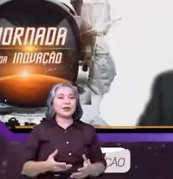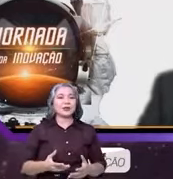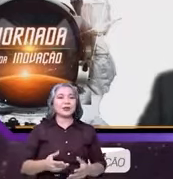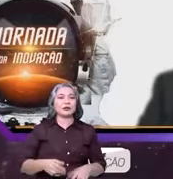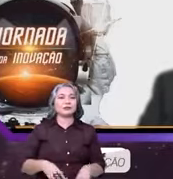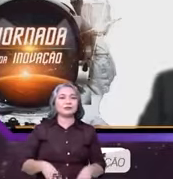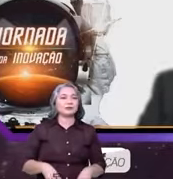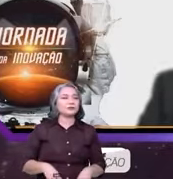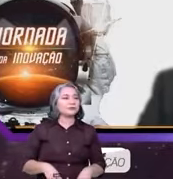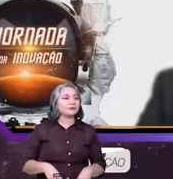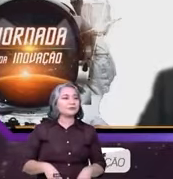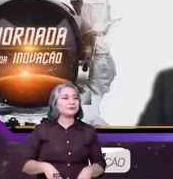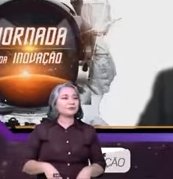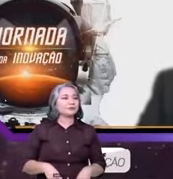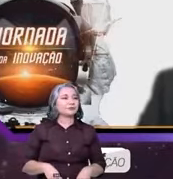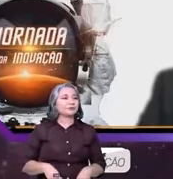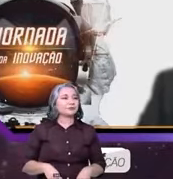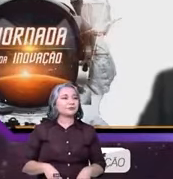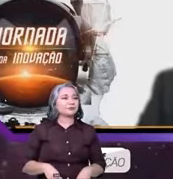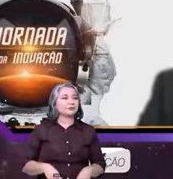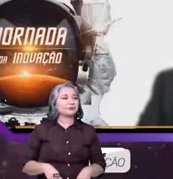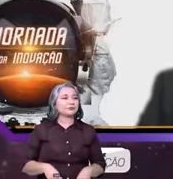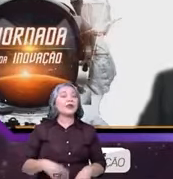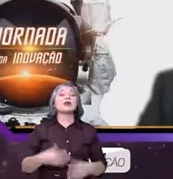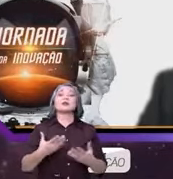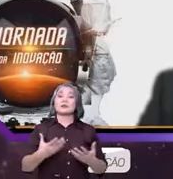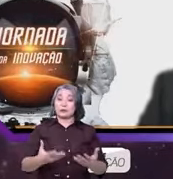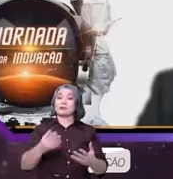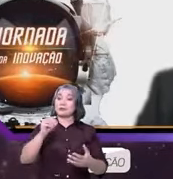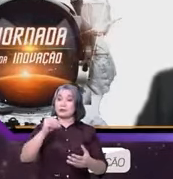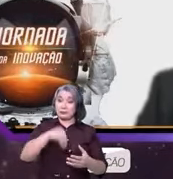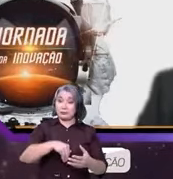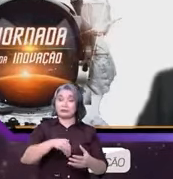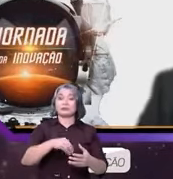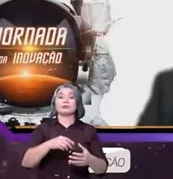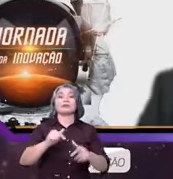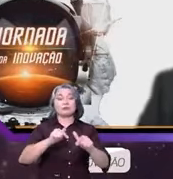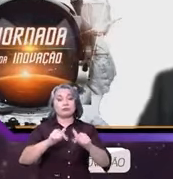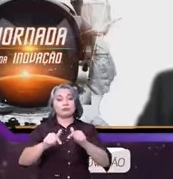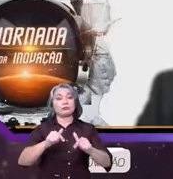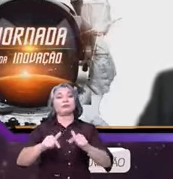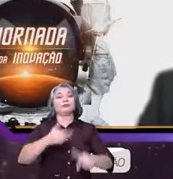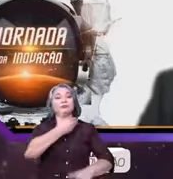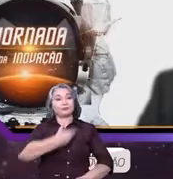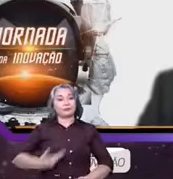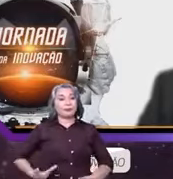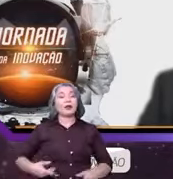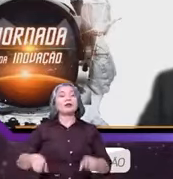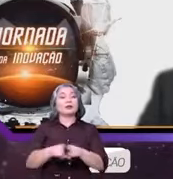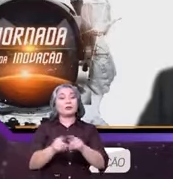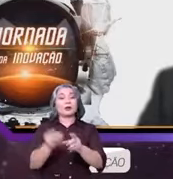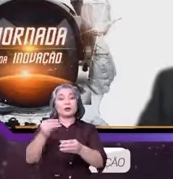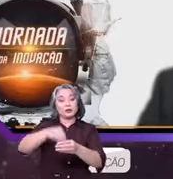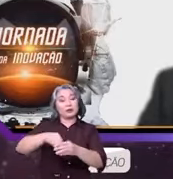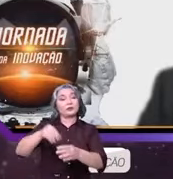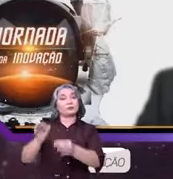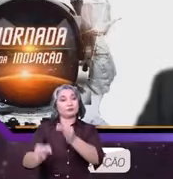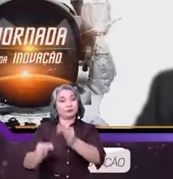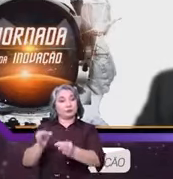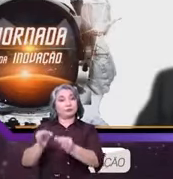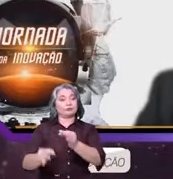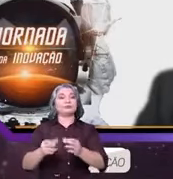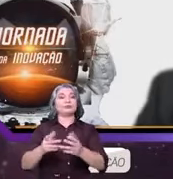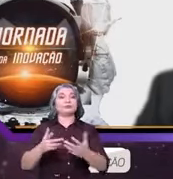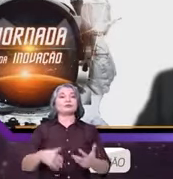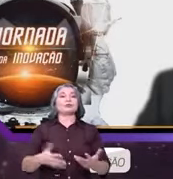que hoje já existe normalmente dentro do trabalho do serviço público e dentro dos próprios tribunais, que são grupos de trabalho. Grupos